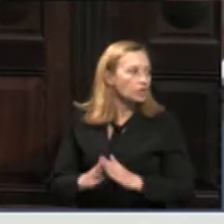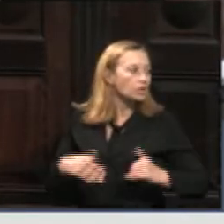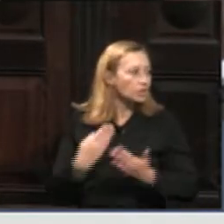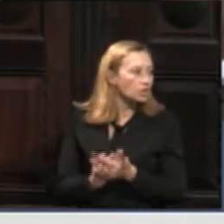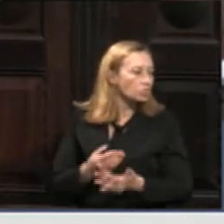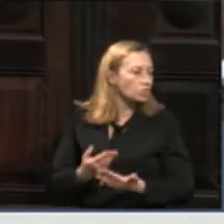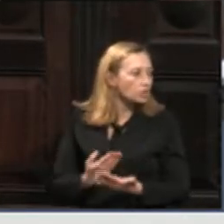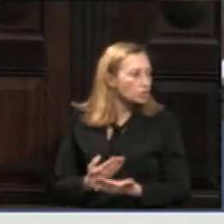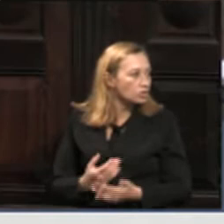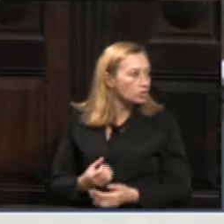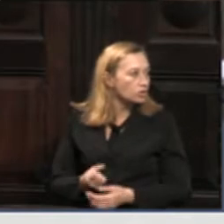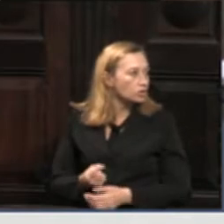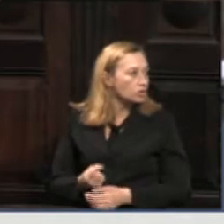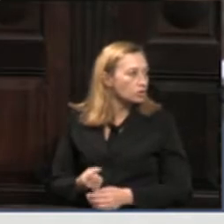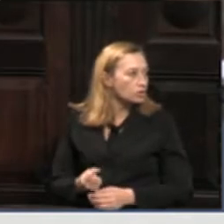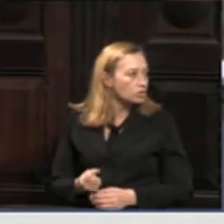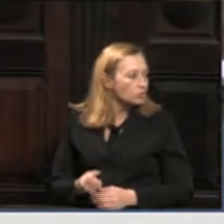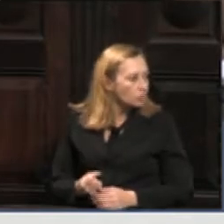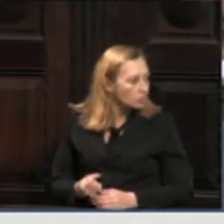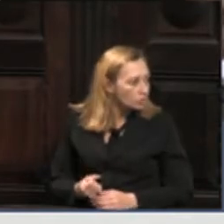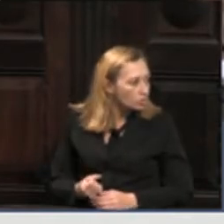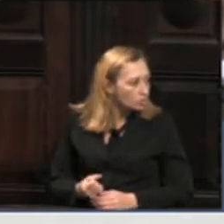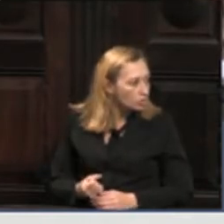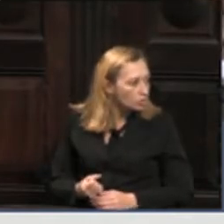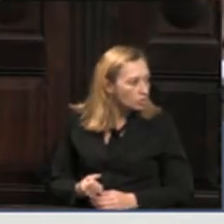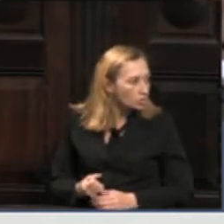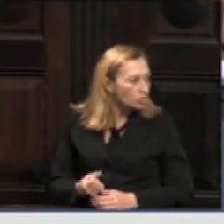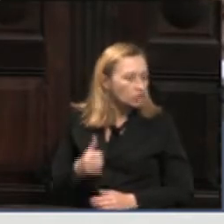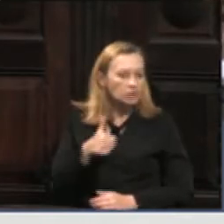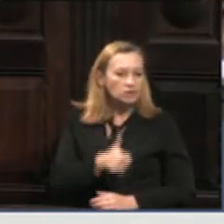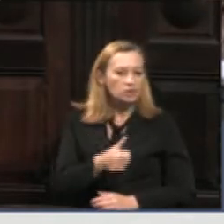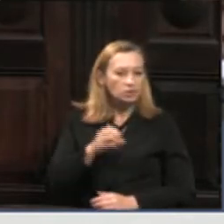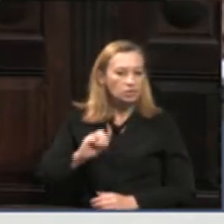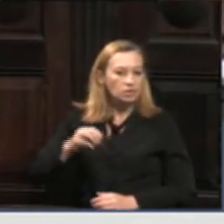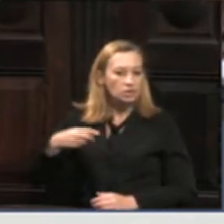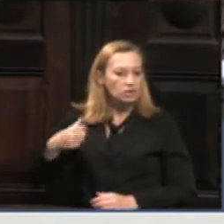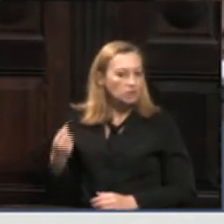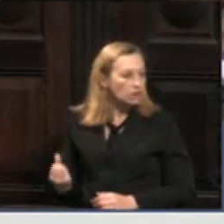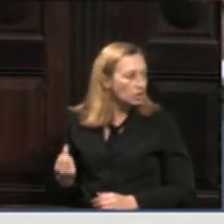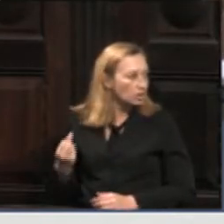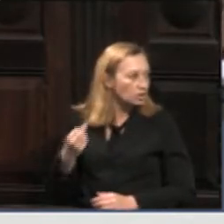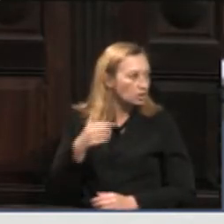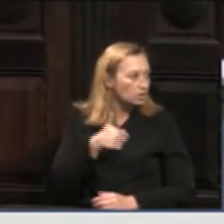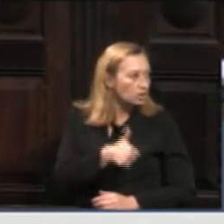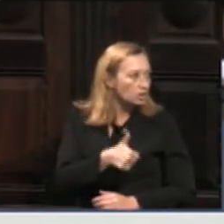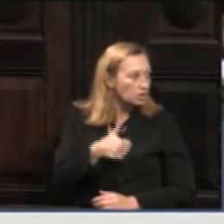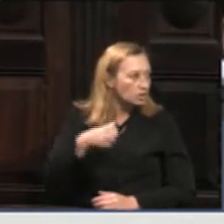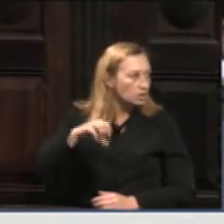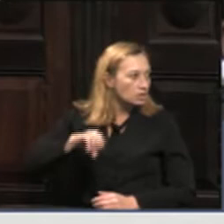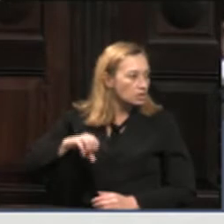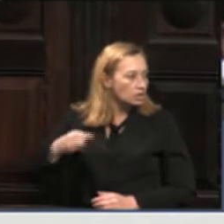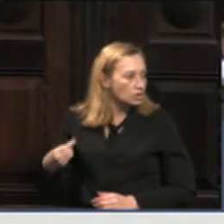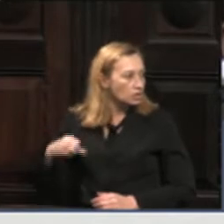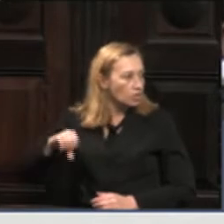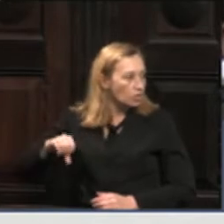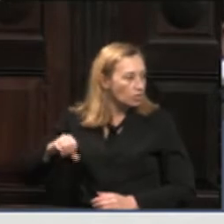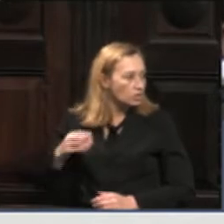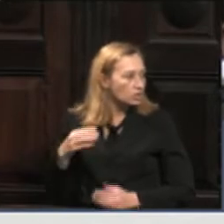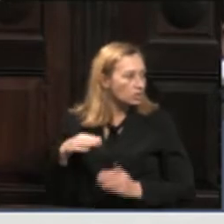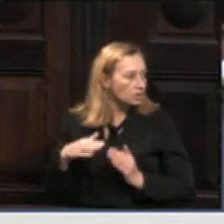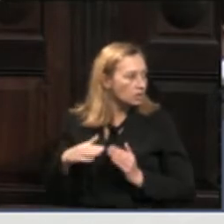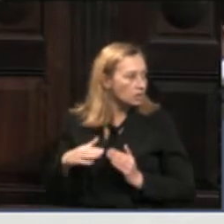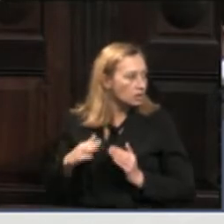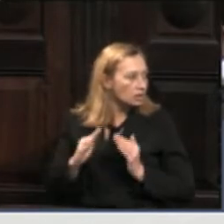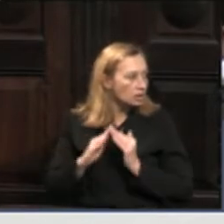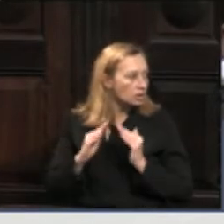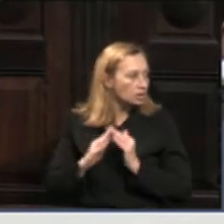Requerimento nos termos do artigo 47, parágrafo 1º, combinado com o artigo 106.3 e 109.1, todo o regimento interno desta Casa, para que